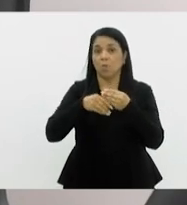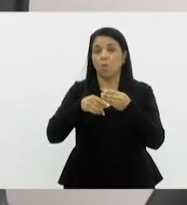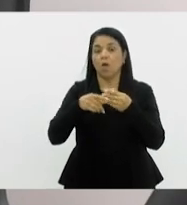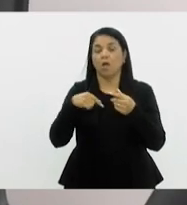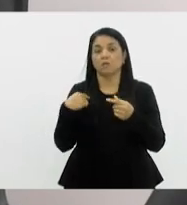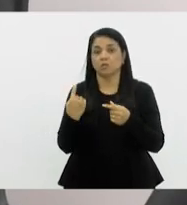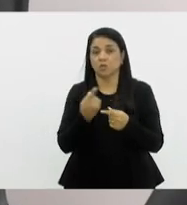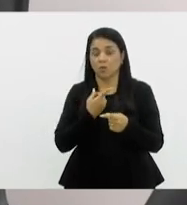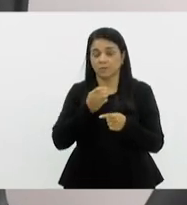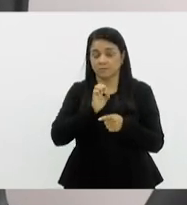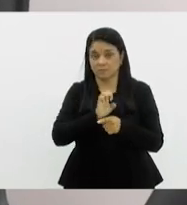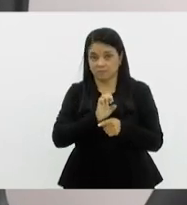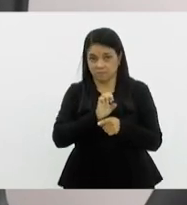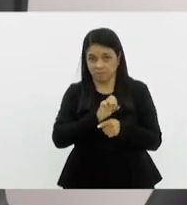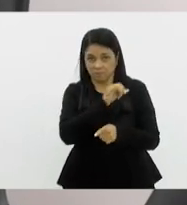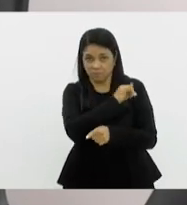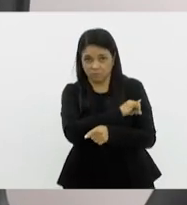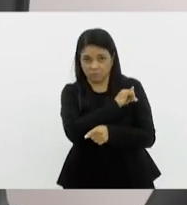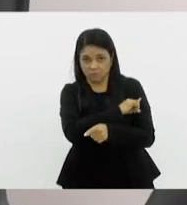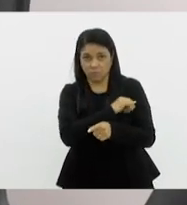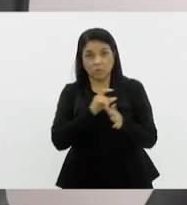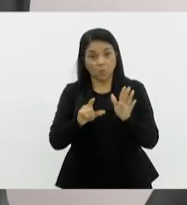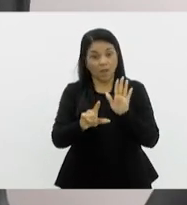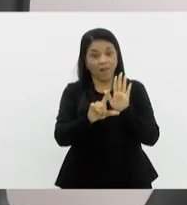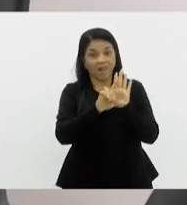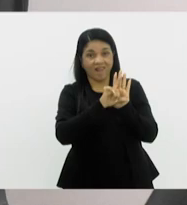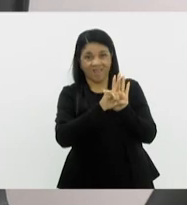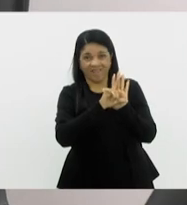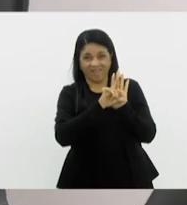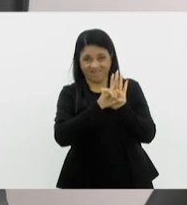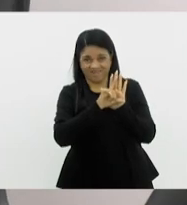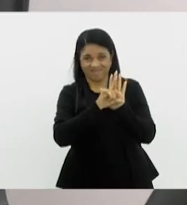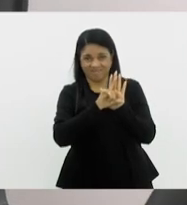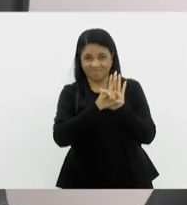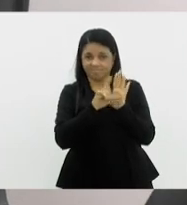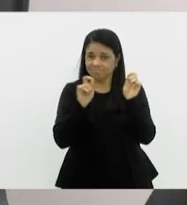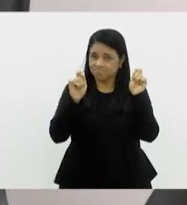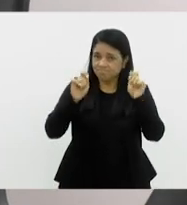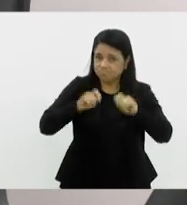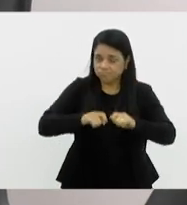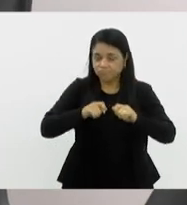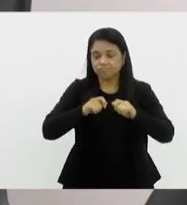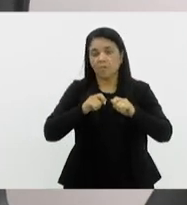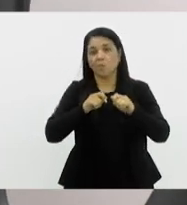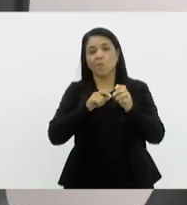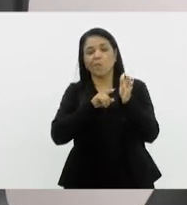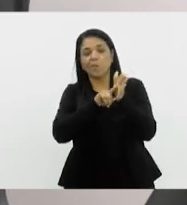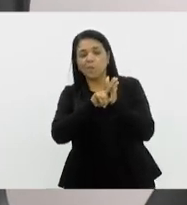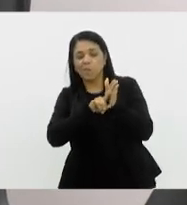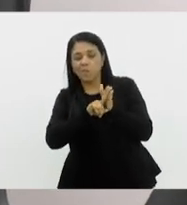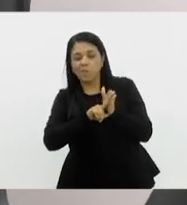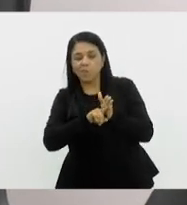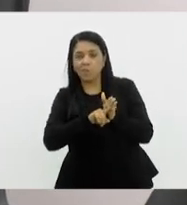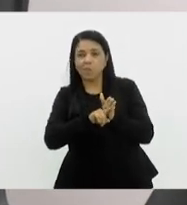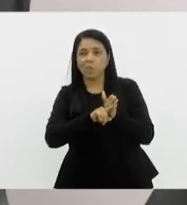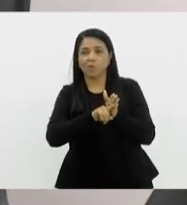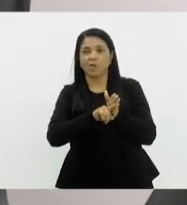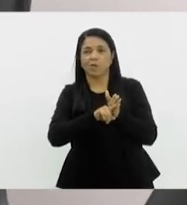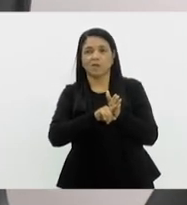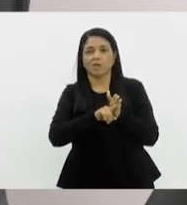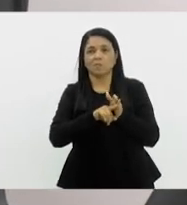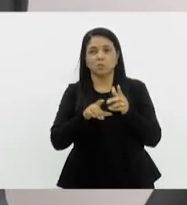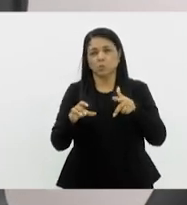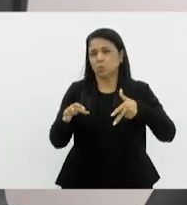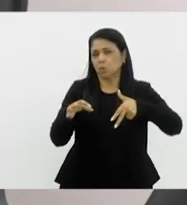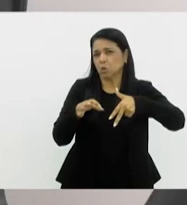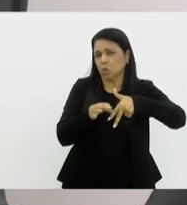nós, Estado do Rio de Janeiro, temos uma lei que permite o monitoramento. E eu não estou nem entrando na seara que é por